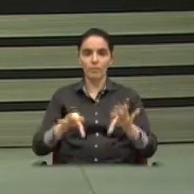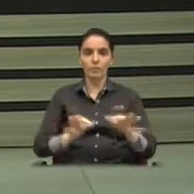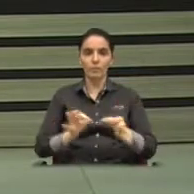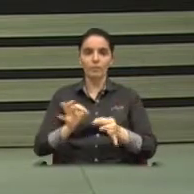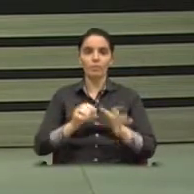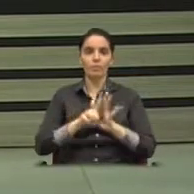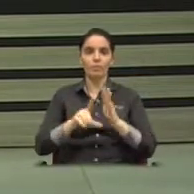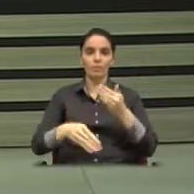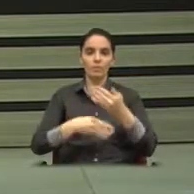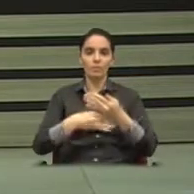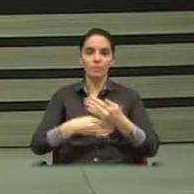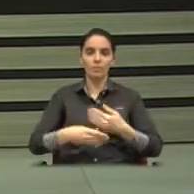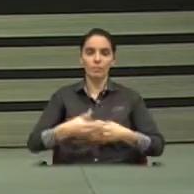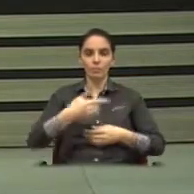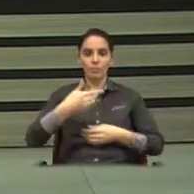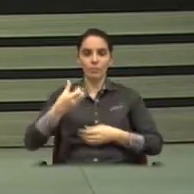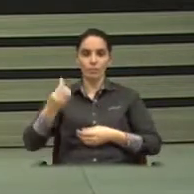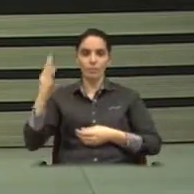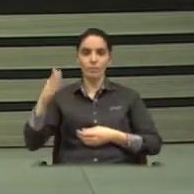do projeto de lei complementar